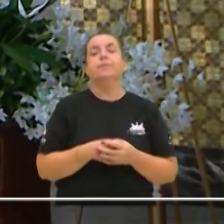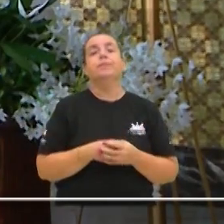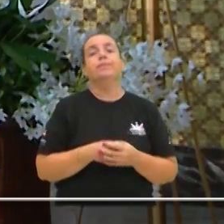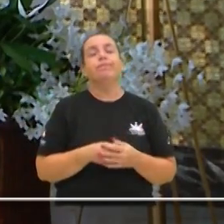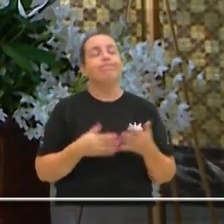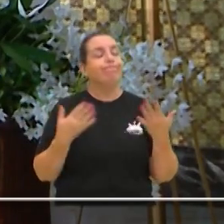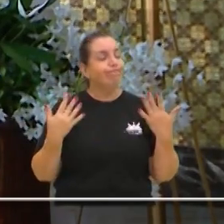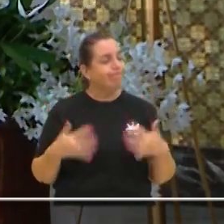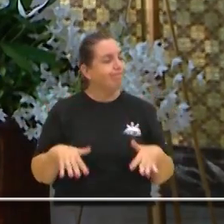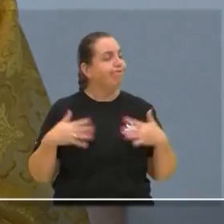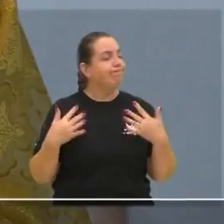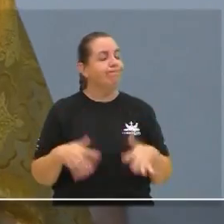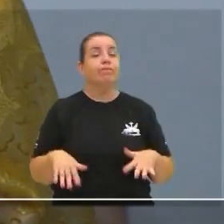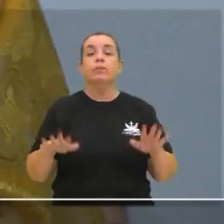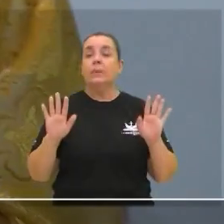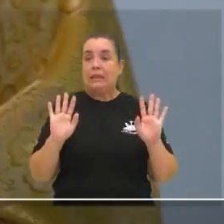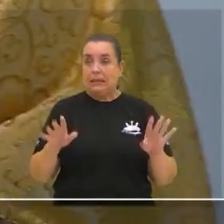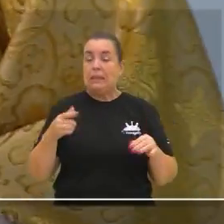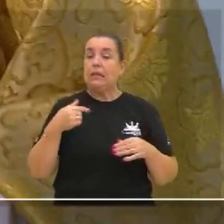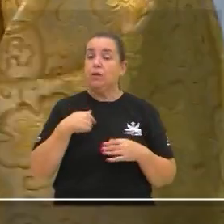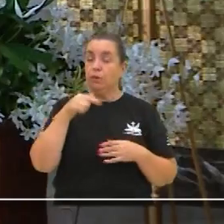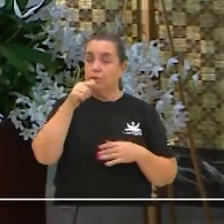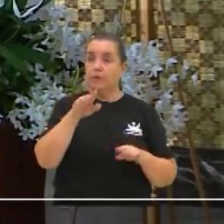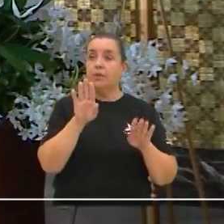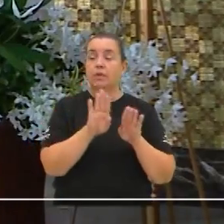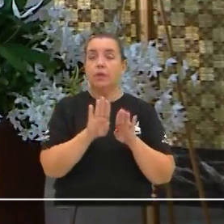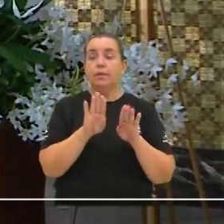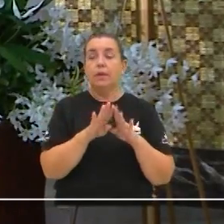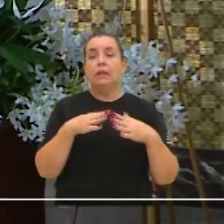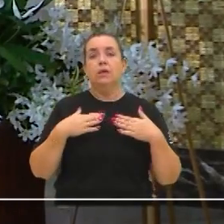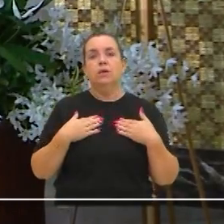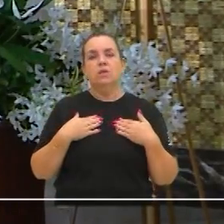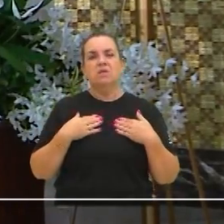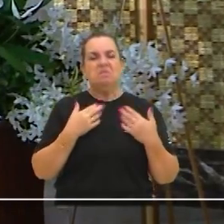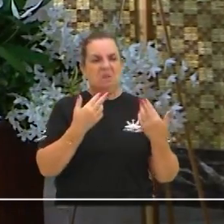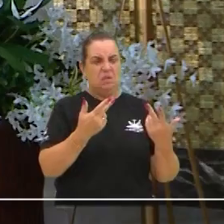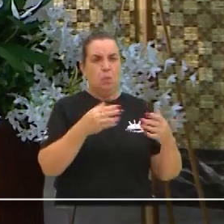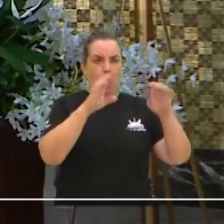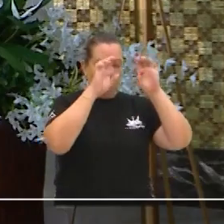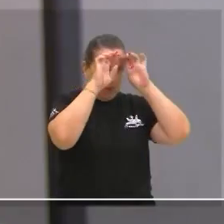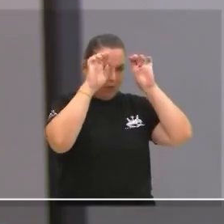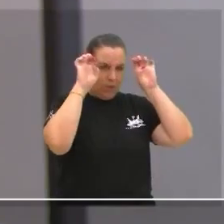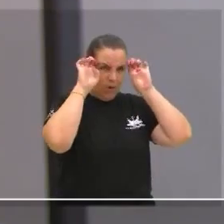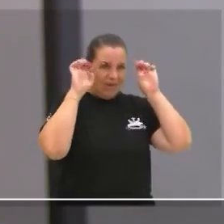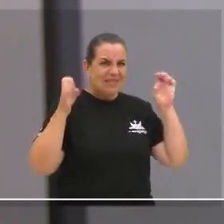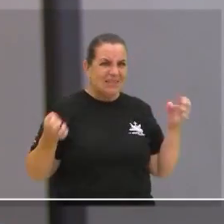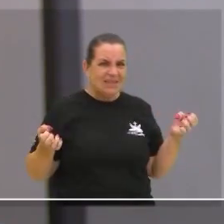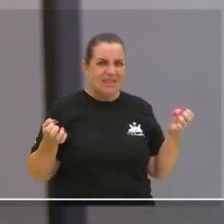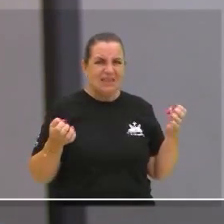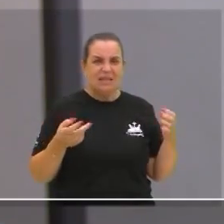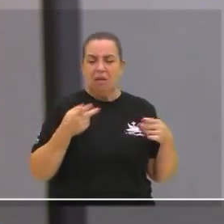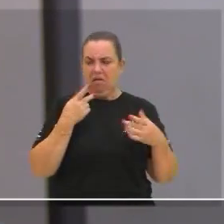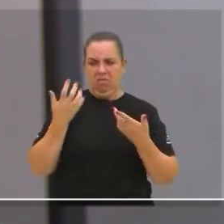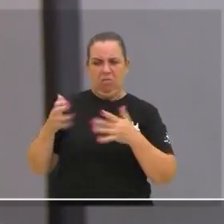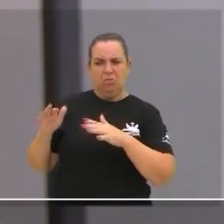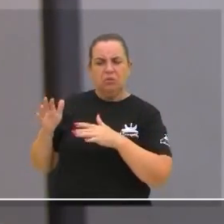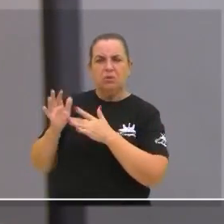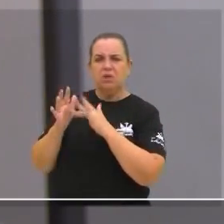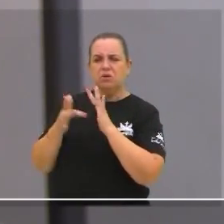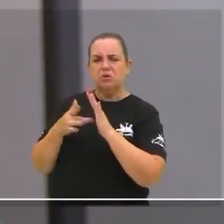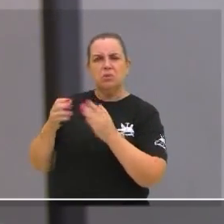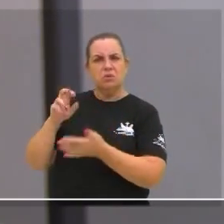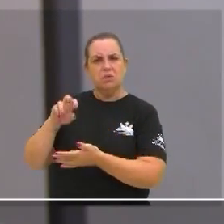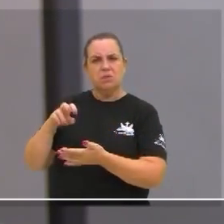quantas vezes eu e você nos colocamos como Herodes? Você fala: mas eu não quero matar o menino